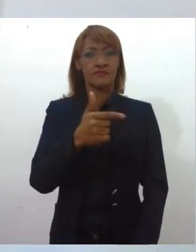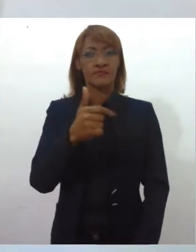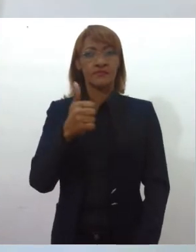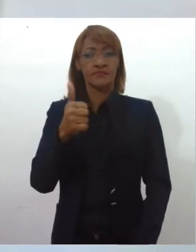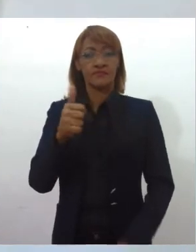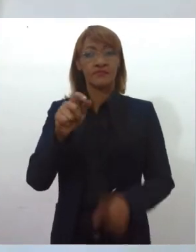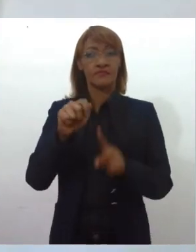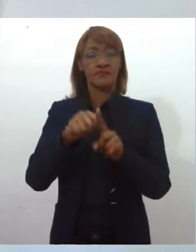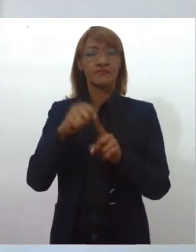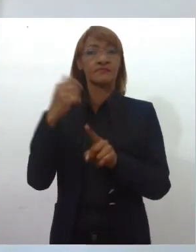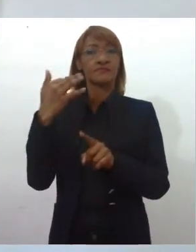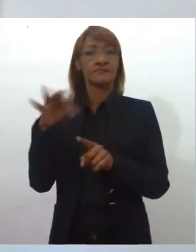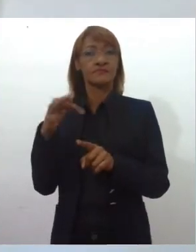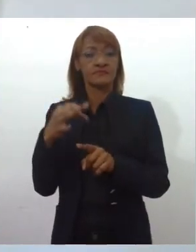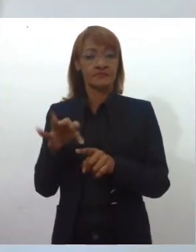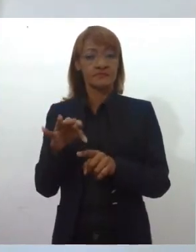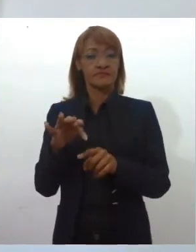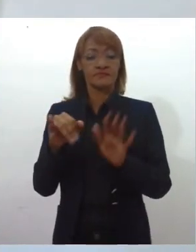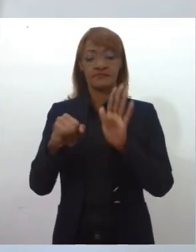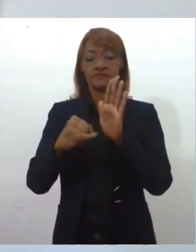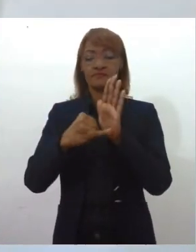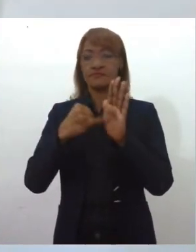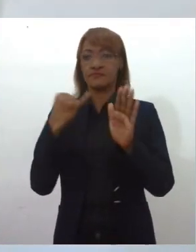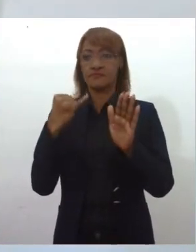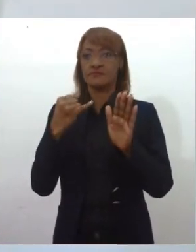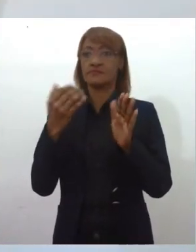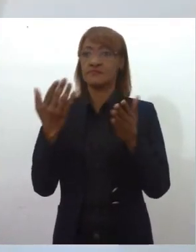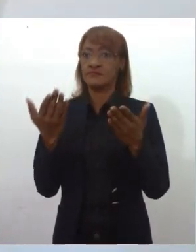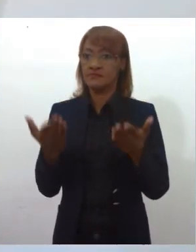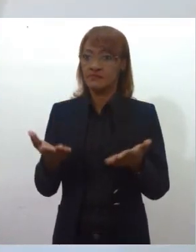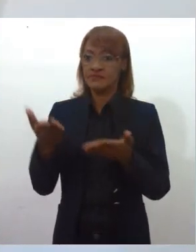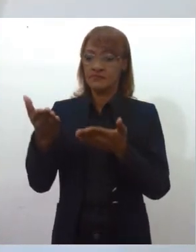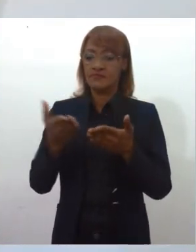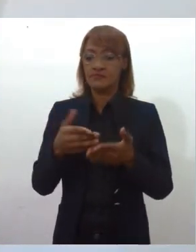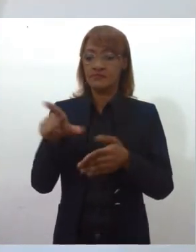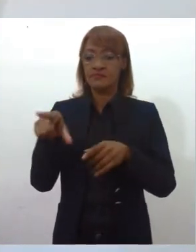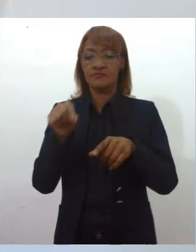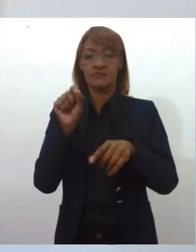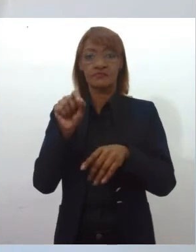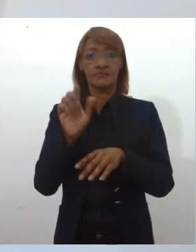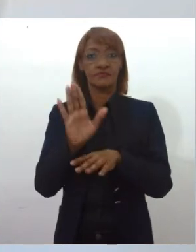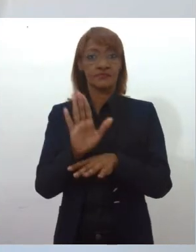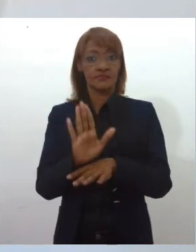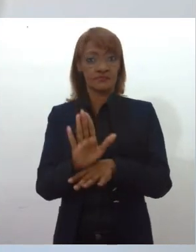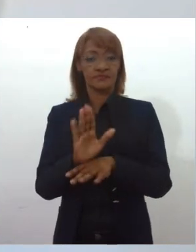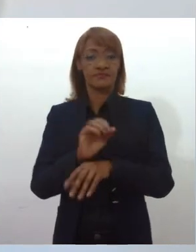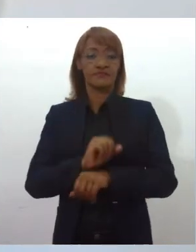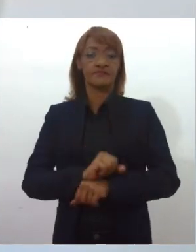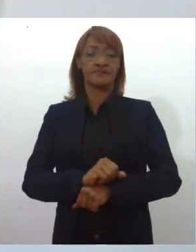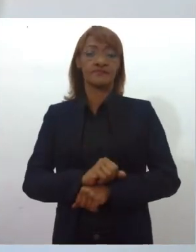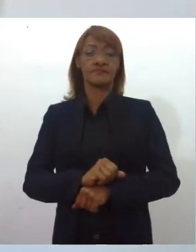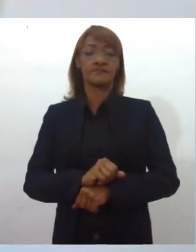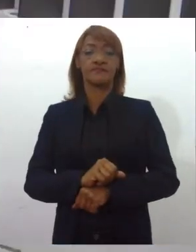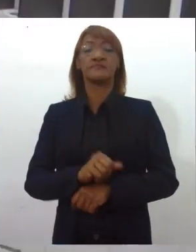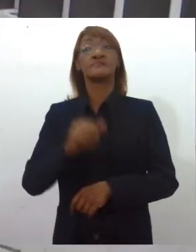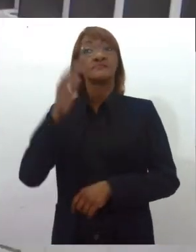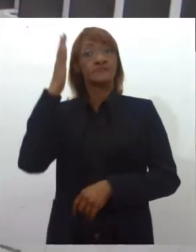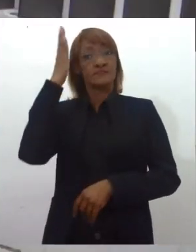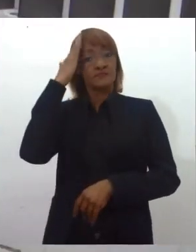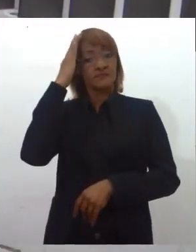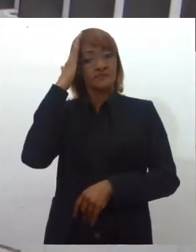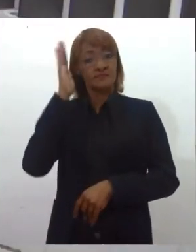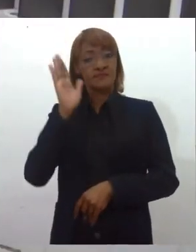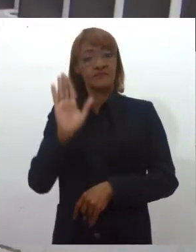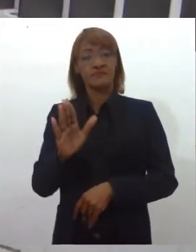fevereiro, a gente vai estar contratando, né, ali os selecionados a partir dessa chamada. Entendi. E o prazo